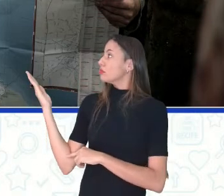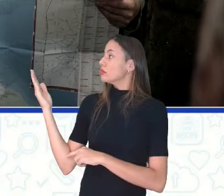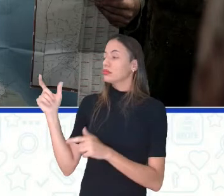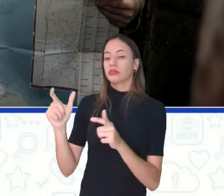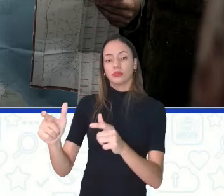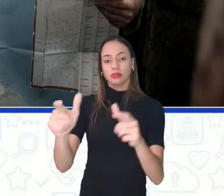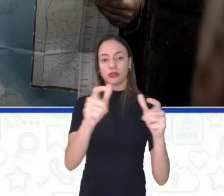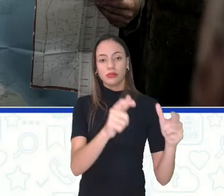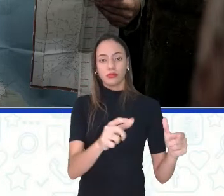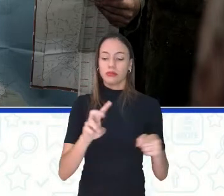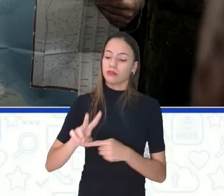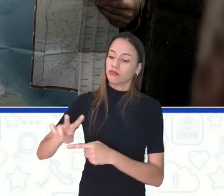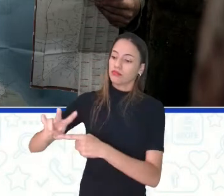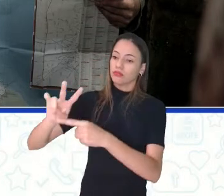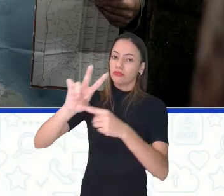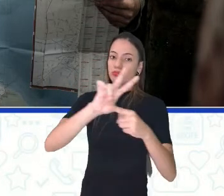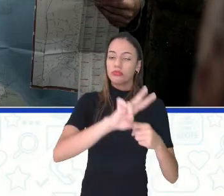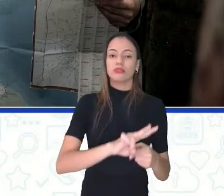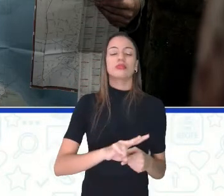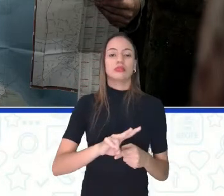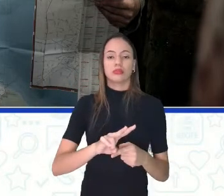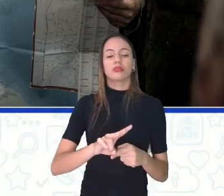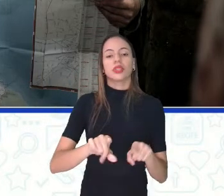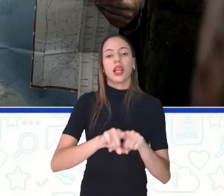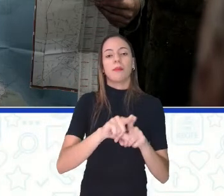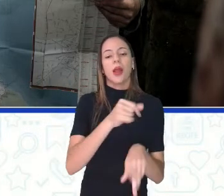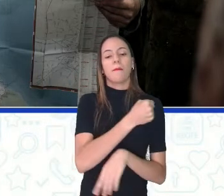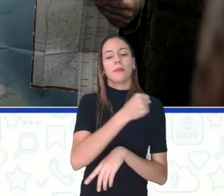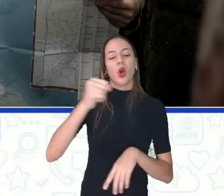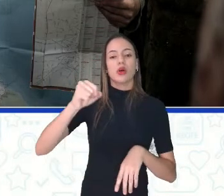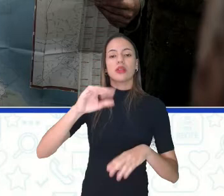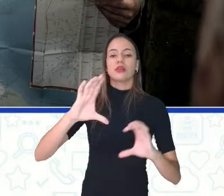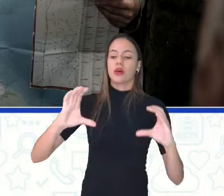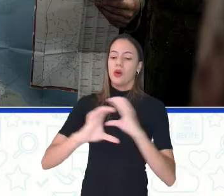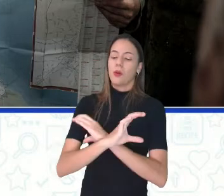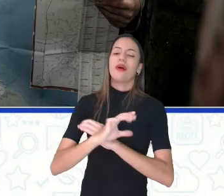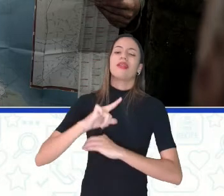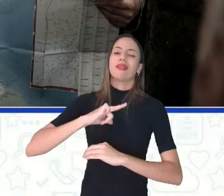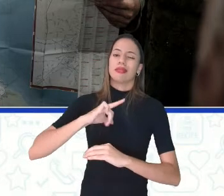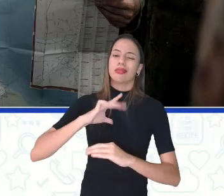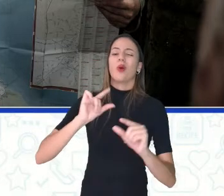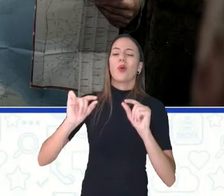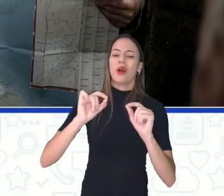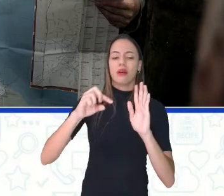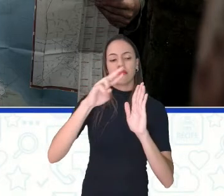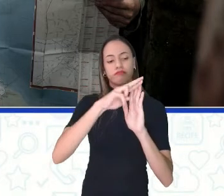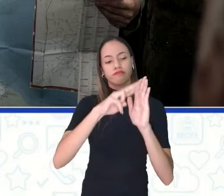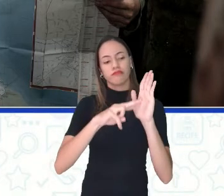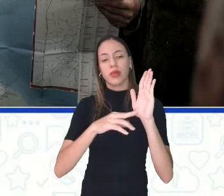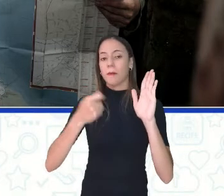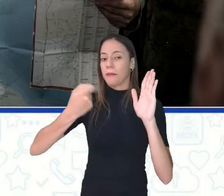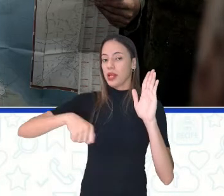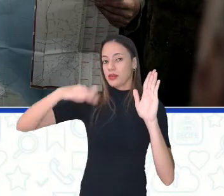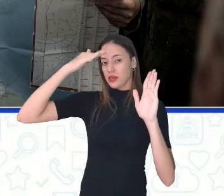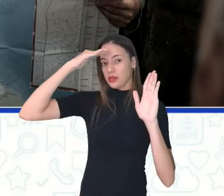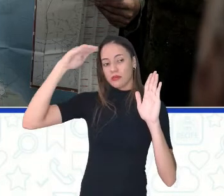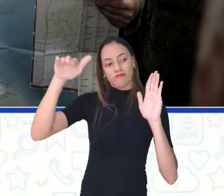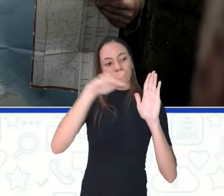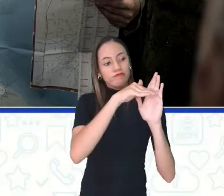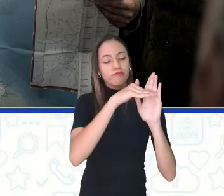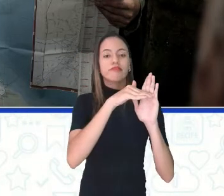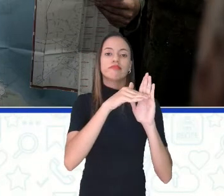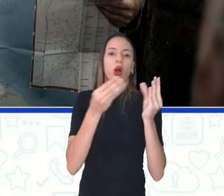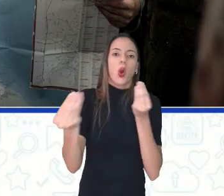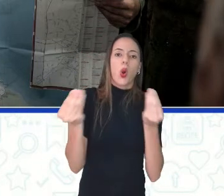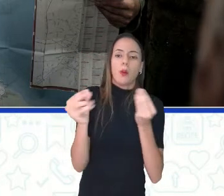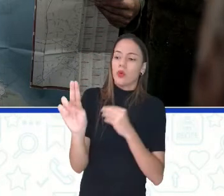de conservação, de proteção integral, ele tem as suas regrinhas a serem seguidas, tem os seus planos de manejo, tem